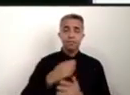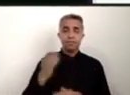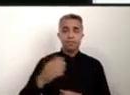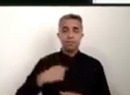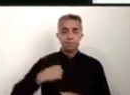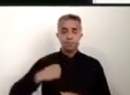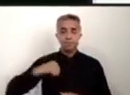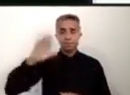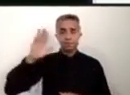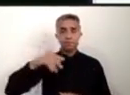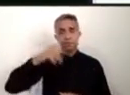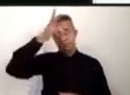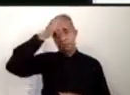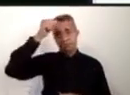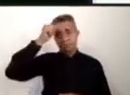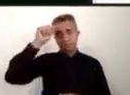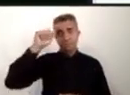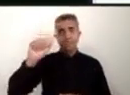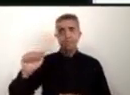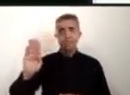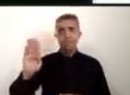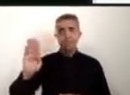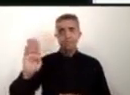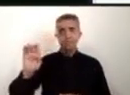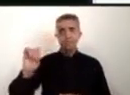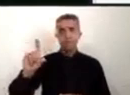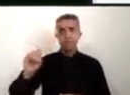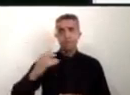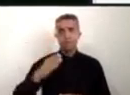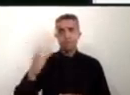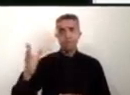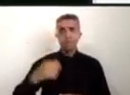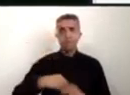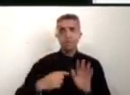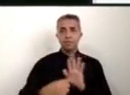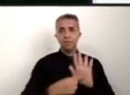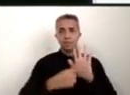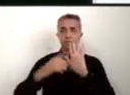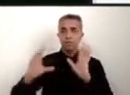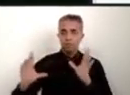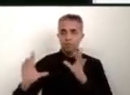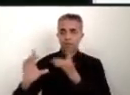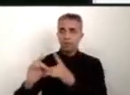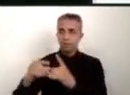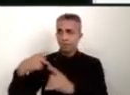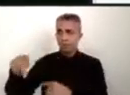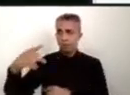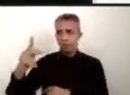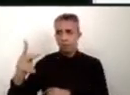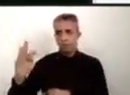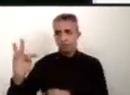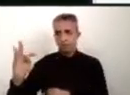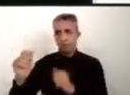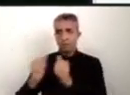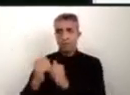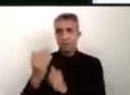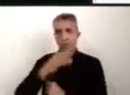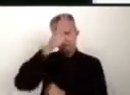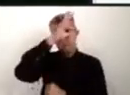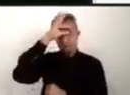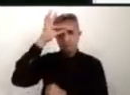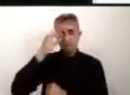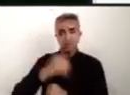Abílio Brunini mostrou a aliança do candidato do PT com Emanuel Pinheiro, que tem rejeição de 80%